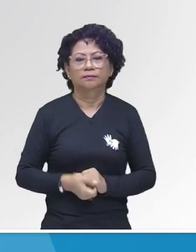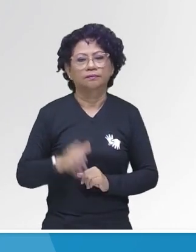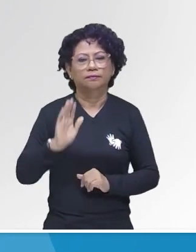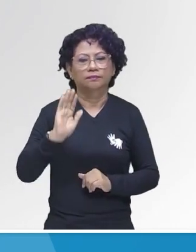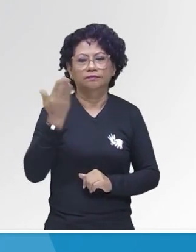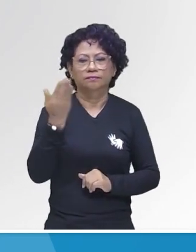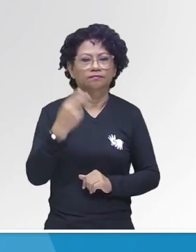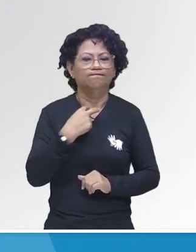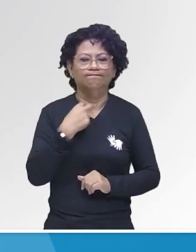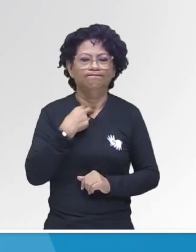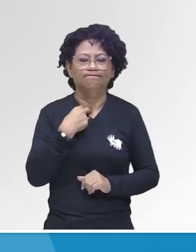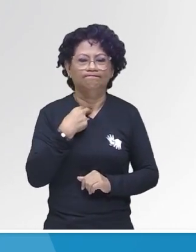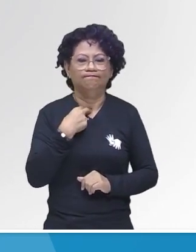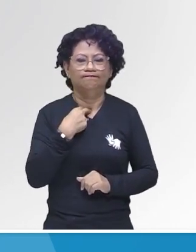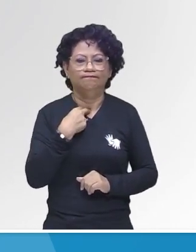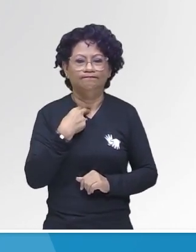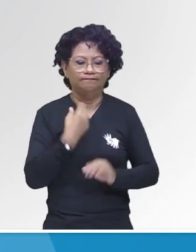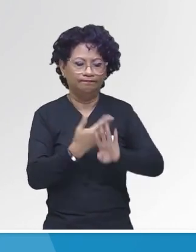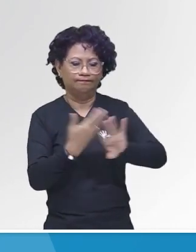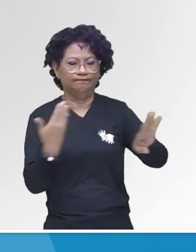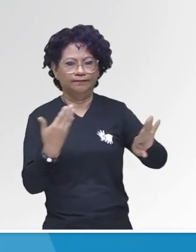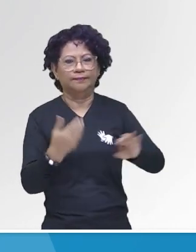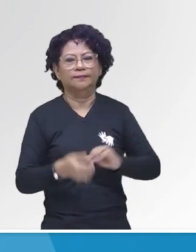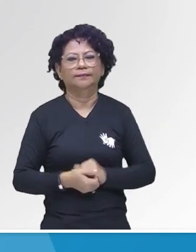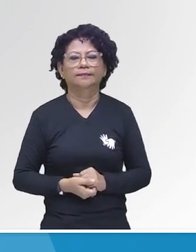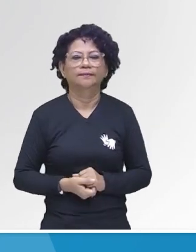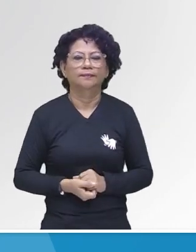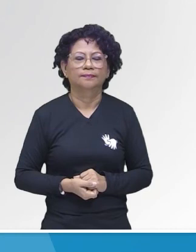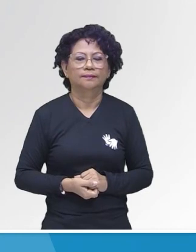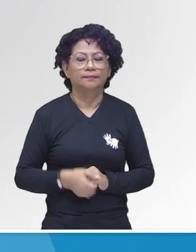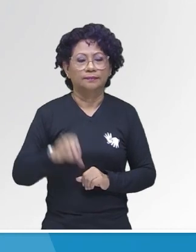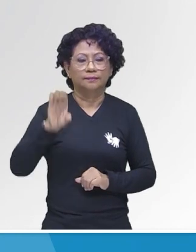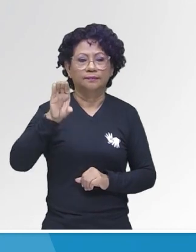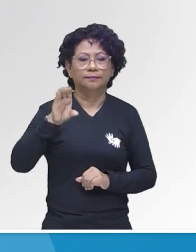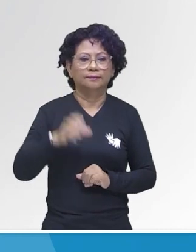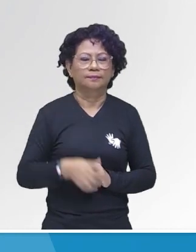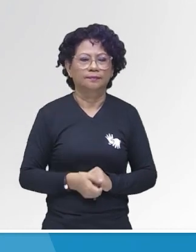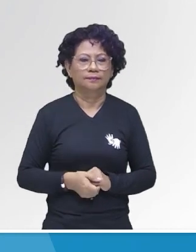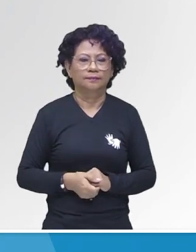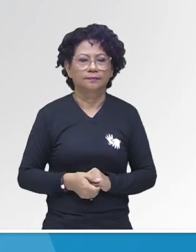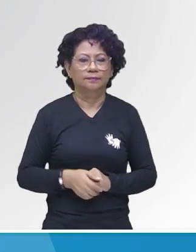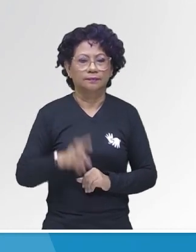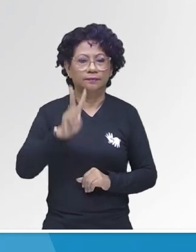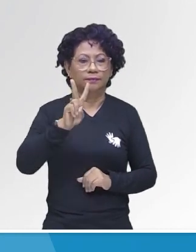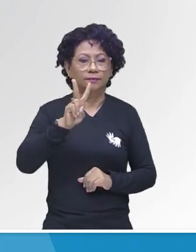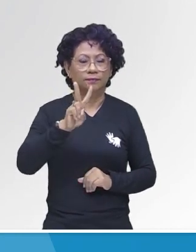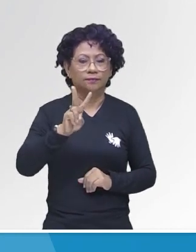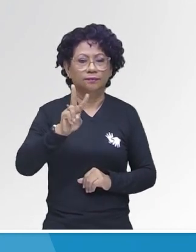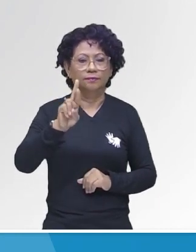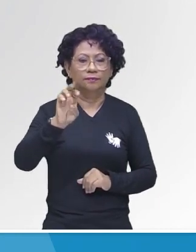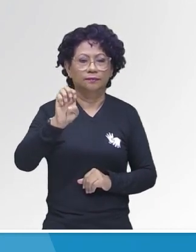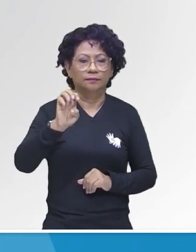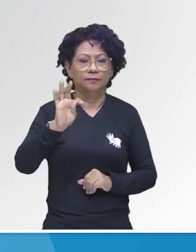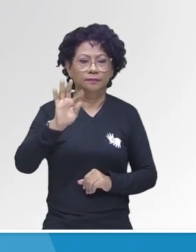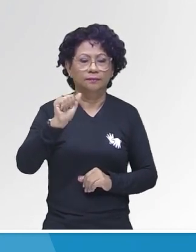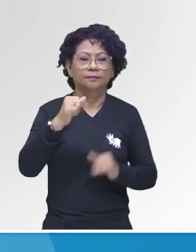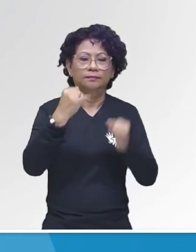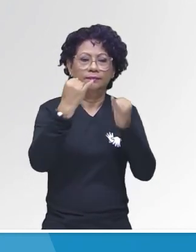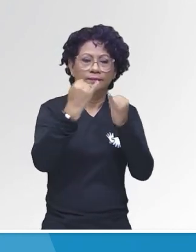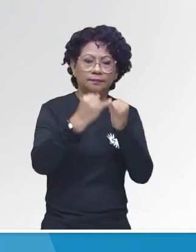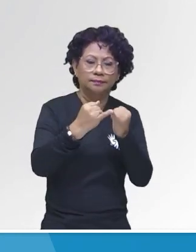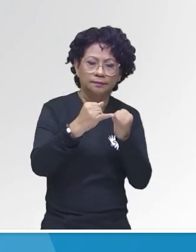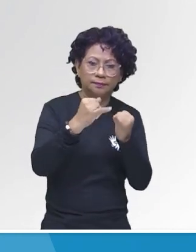falsa, tá? Vamos agora para a letra C. 2 retas distintas,